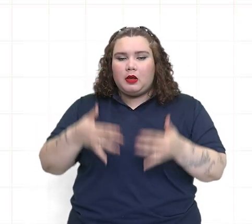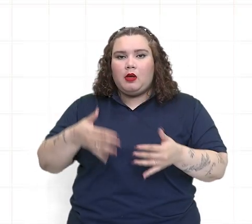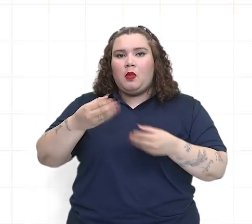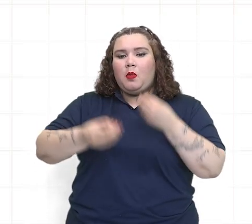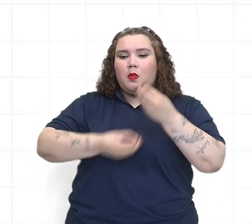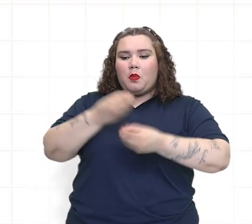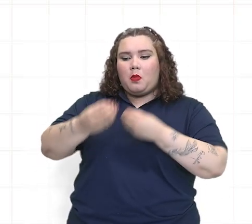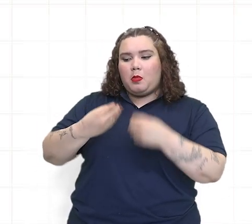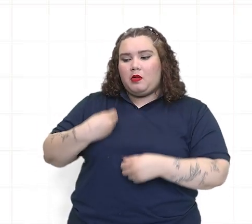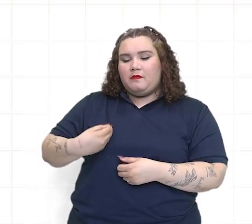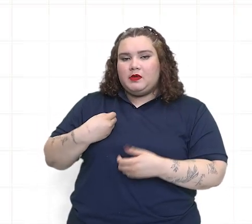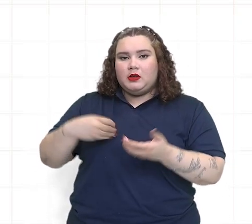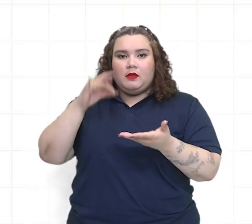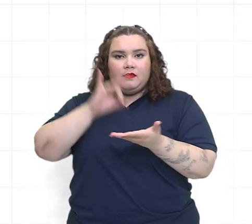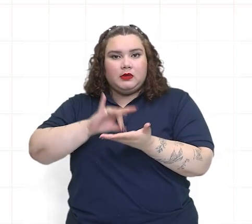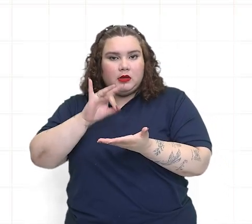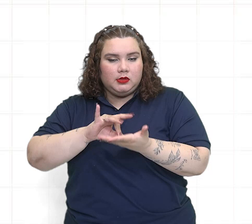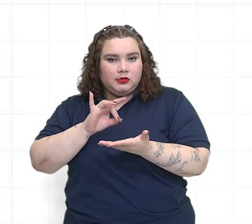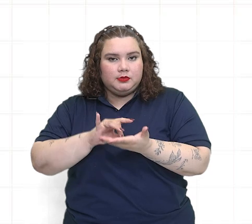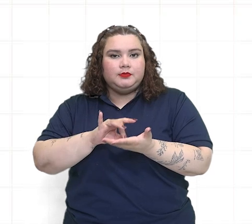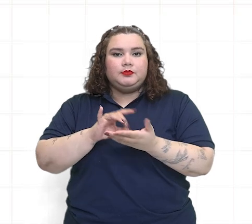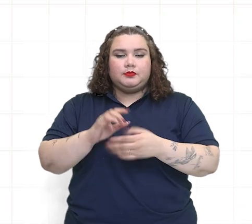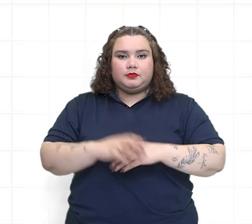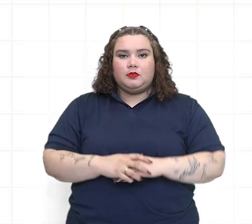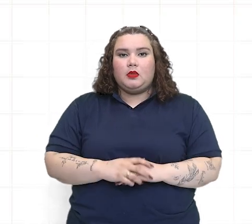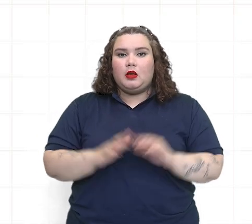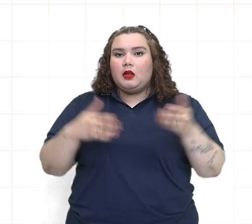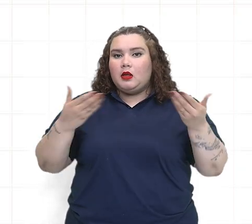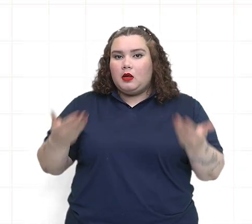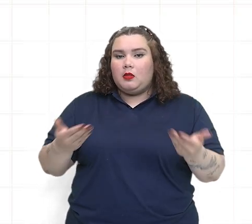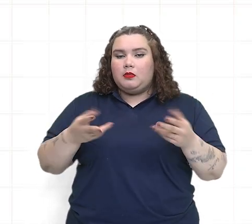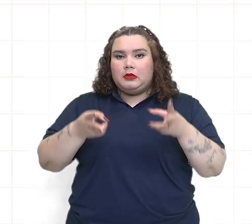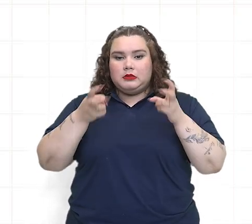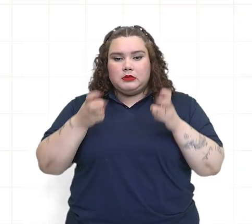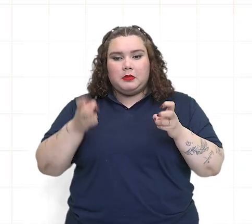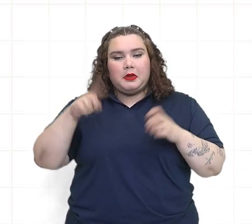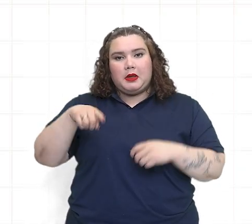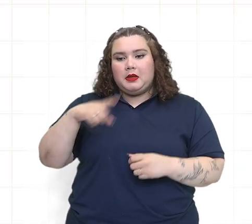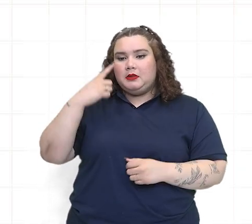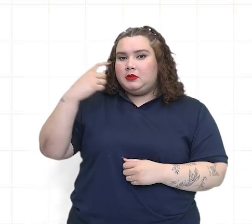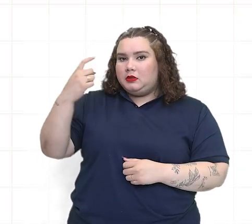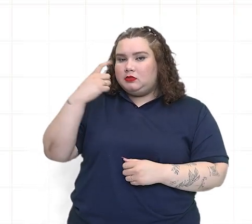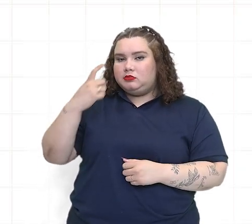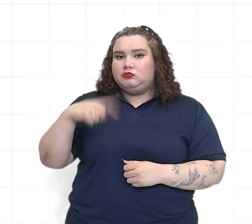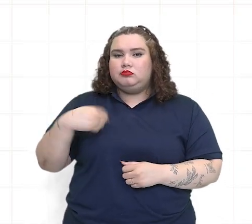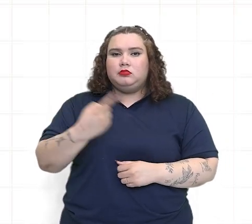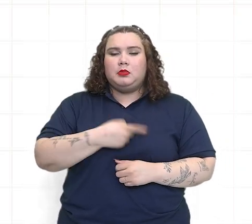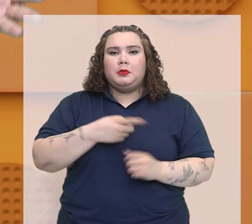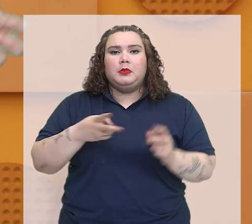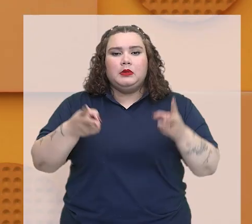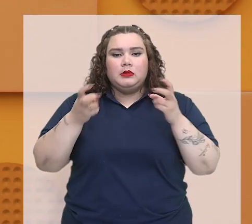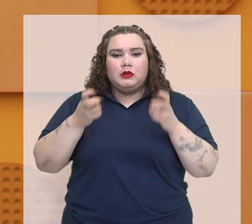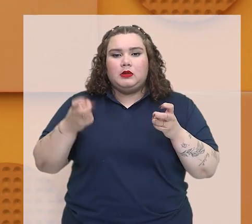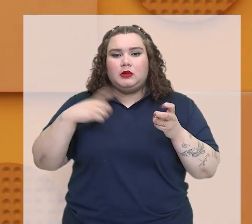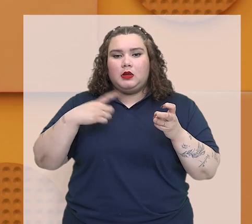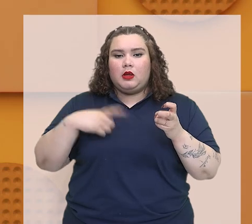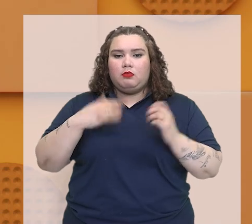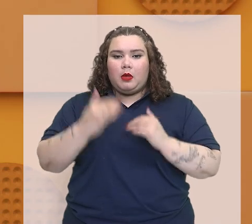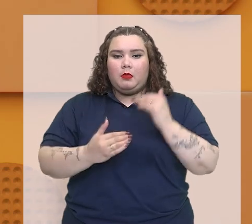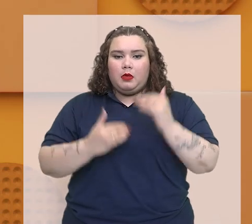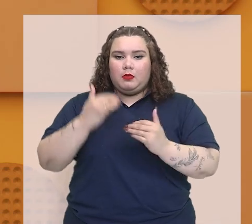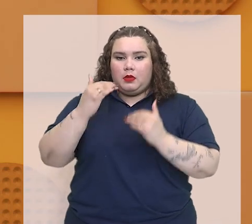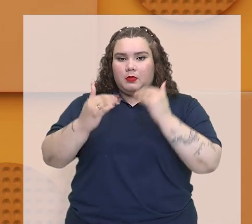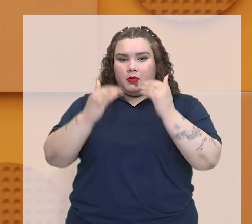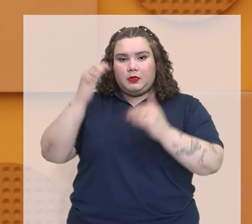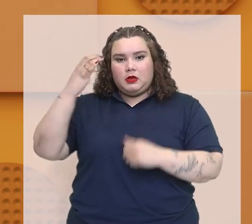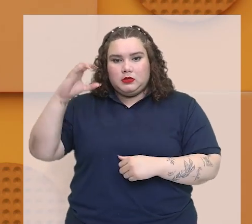explicar, então, a realidade. Então, uma parte interessante, onde a gente vai ver, então, os pequenos avanços que a